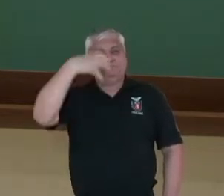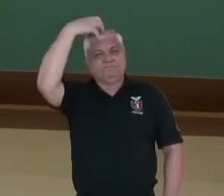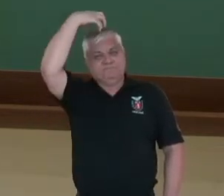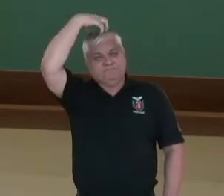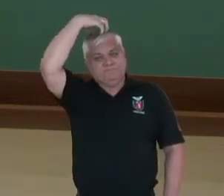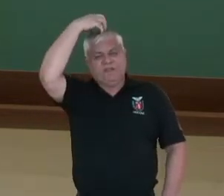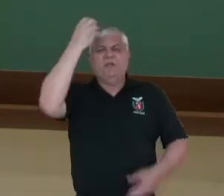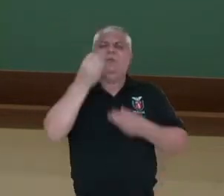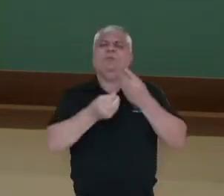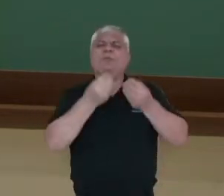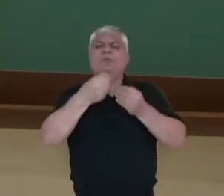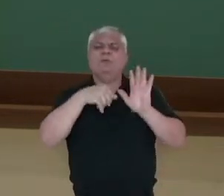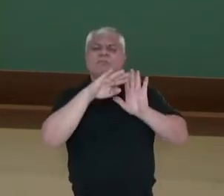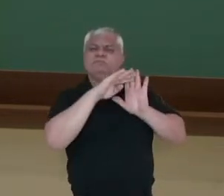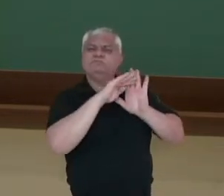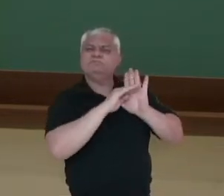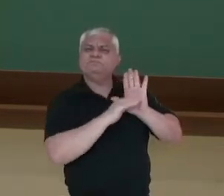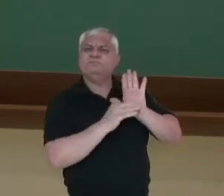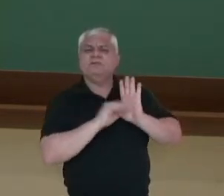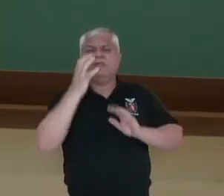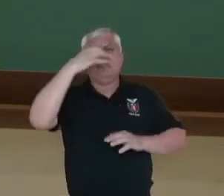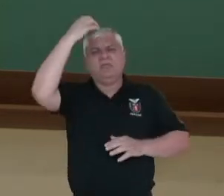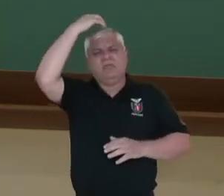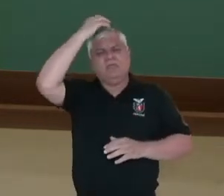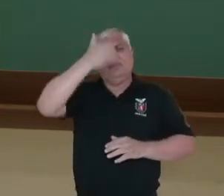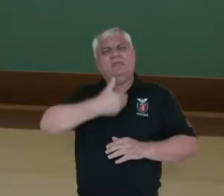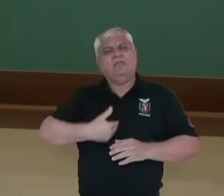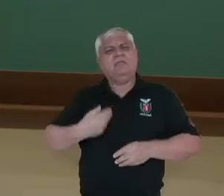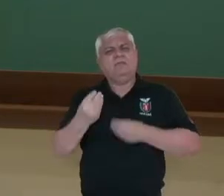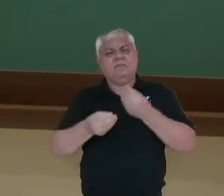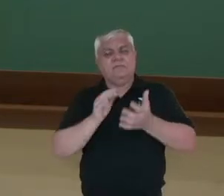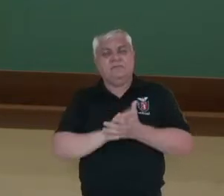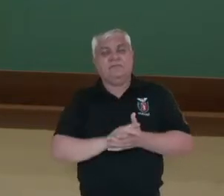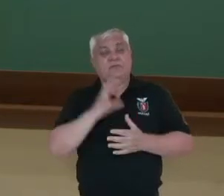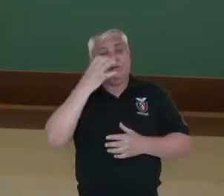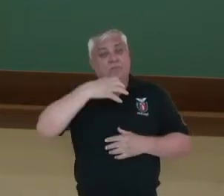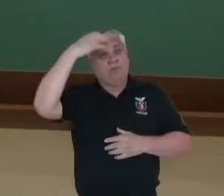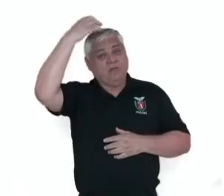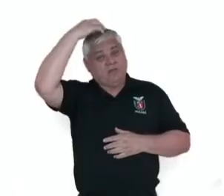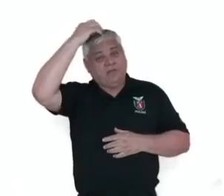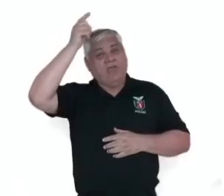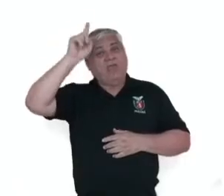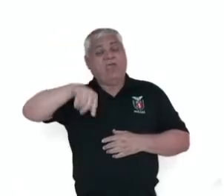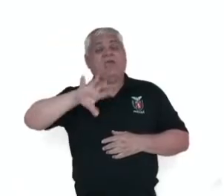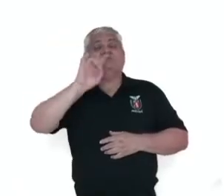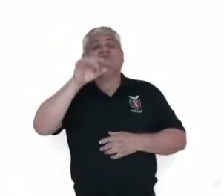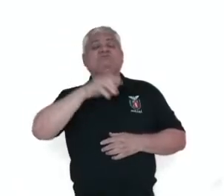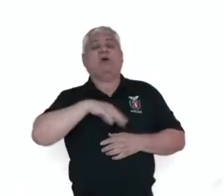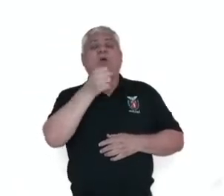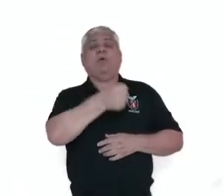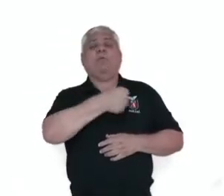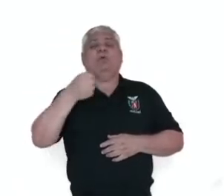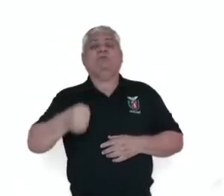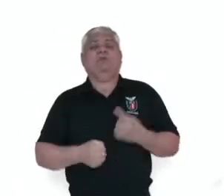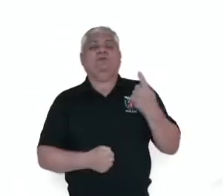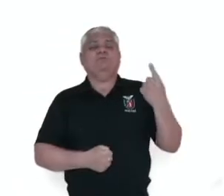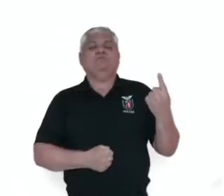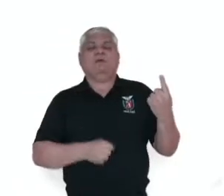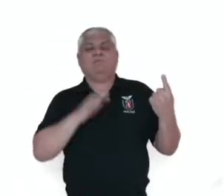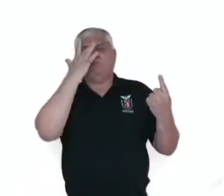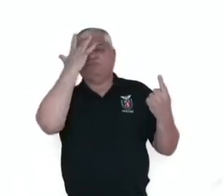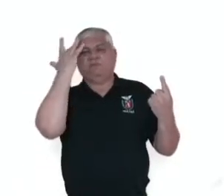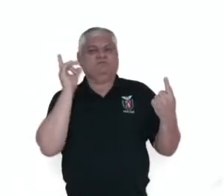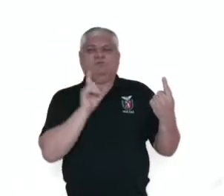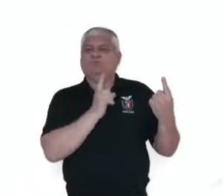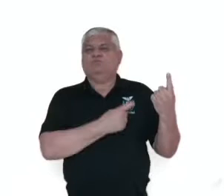que legitima as monarquias? Primeiro, a monarquia é a ideia de que o poder político se concentra nas mãos de